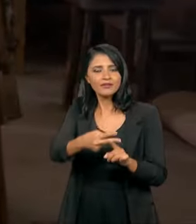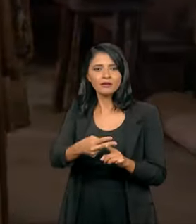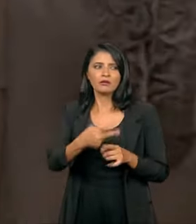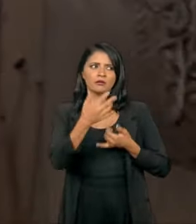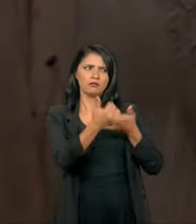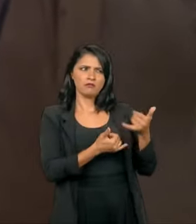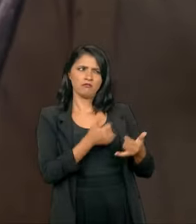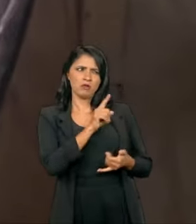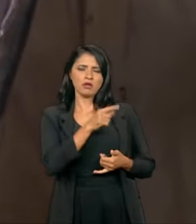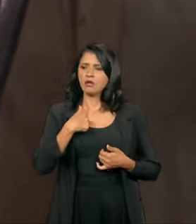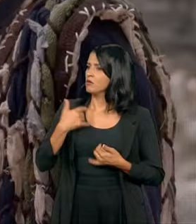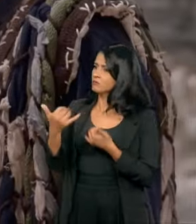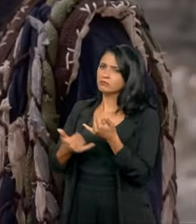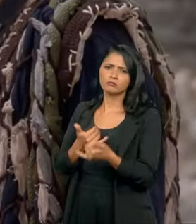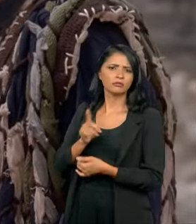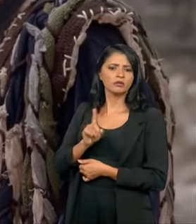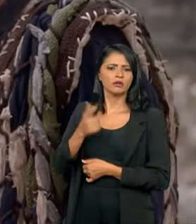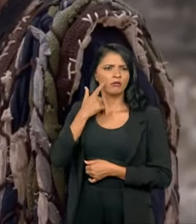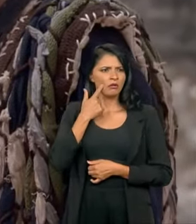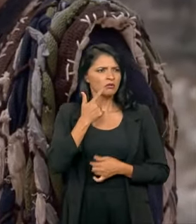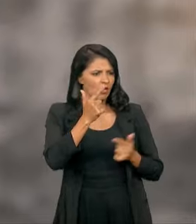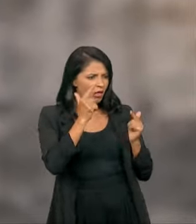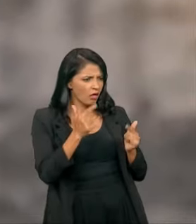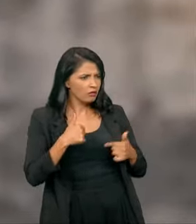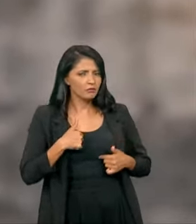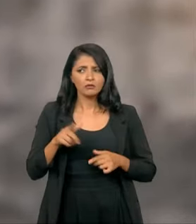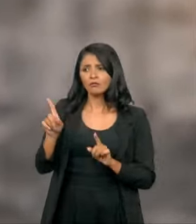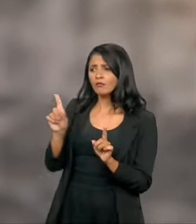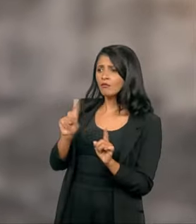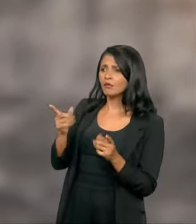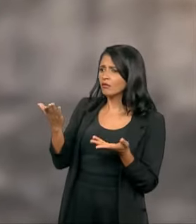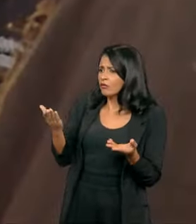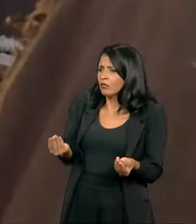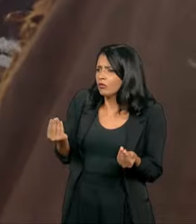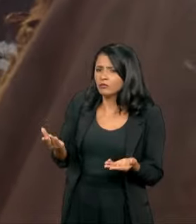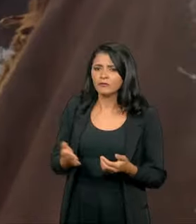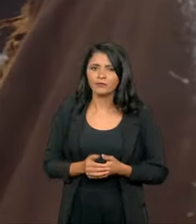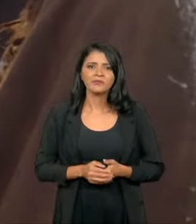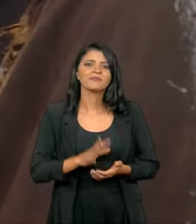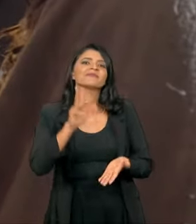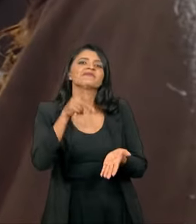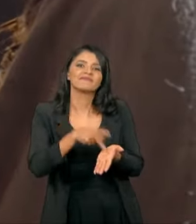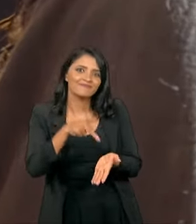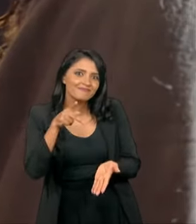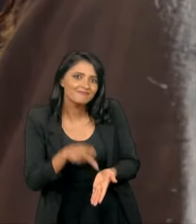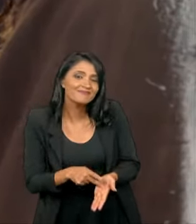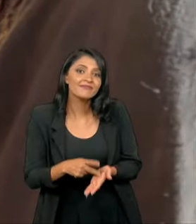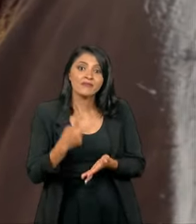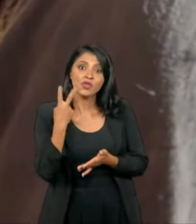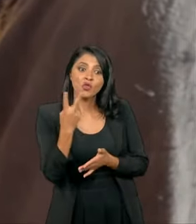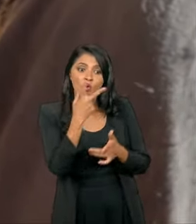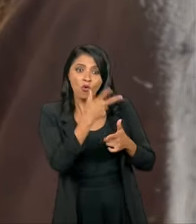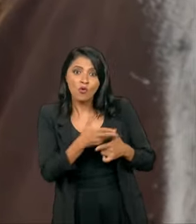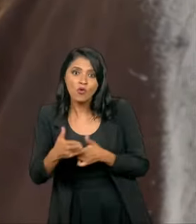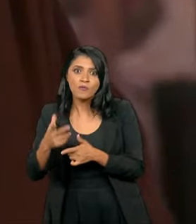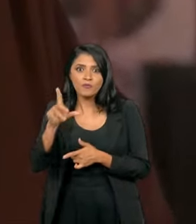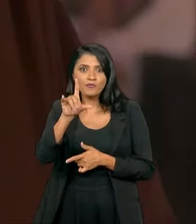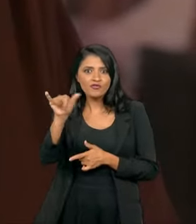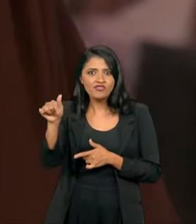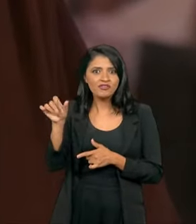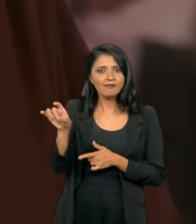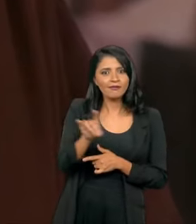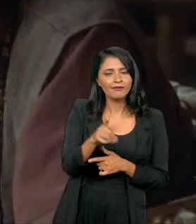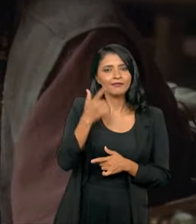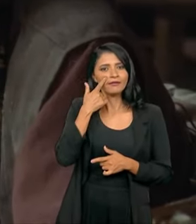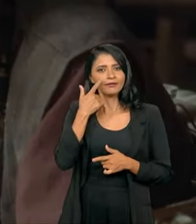com isso. Eu não estou brincando. Está zombando de mim? Não, de forma alguma. É verdade, são 2 episódios por dia. Sim,